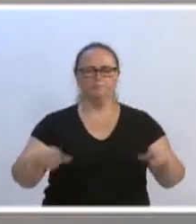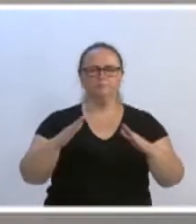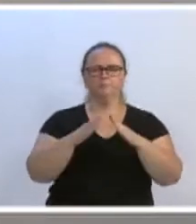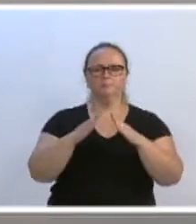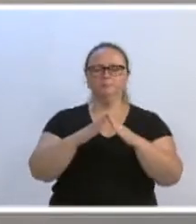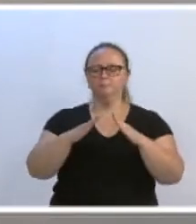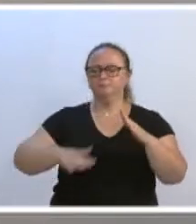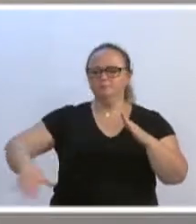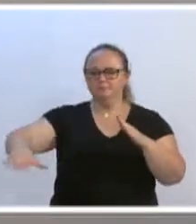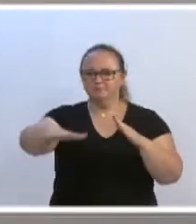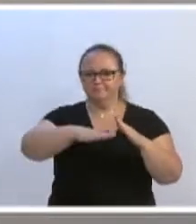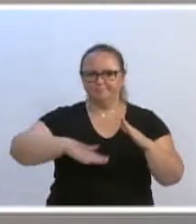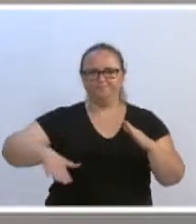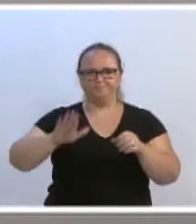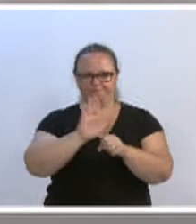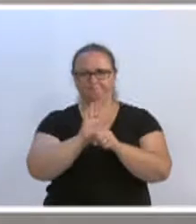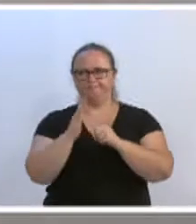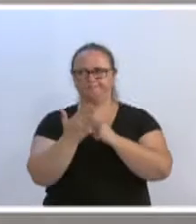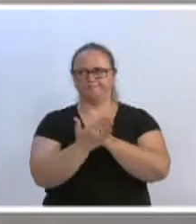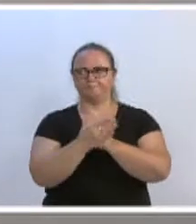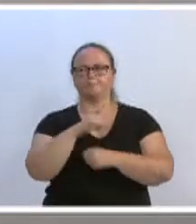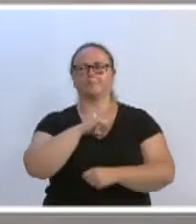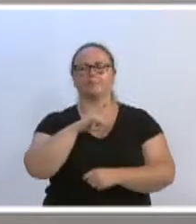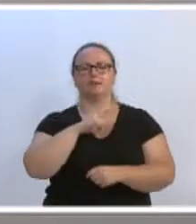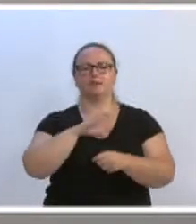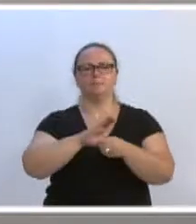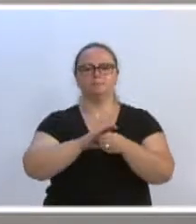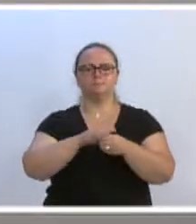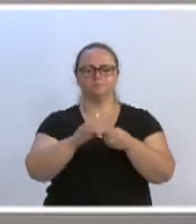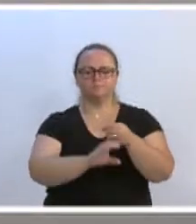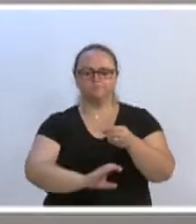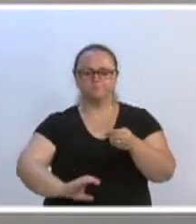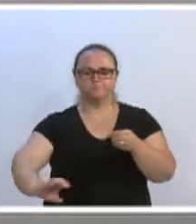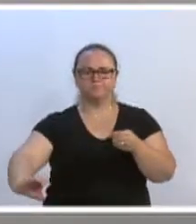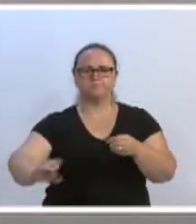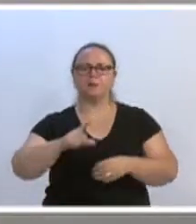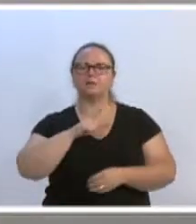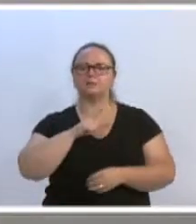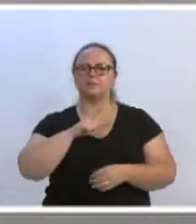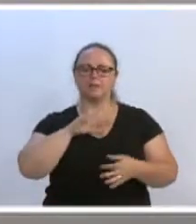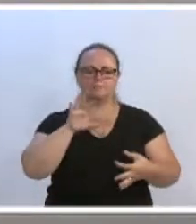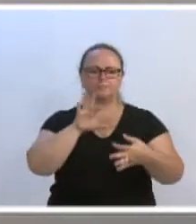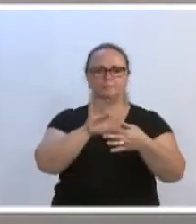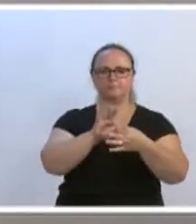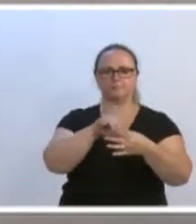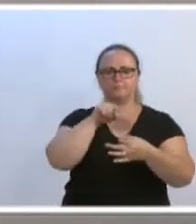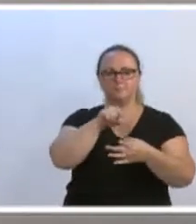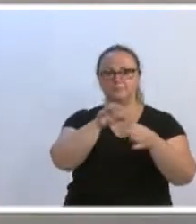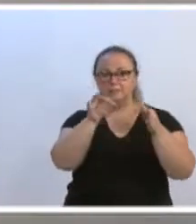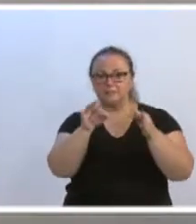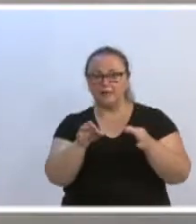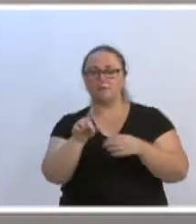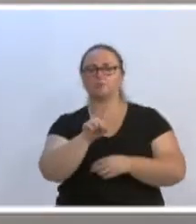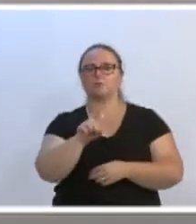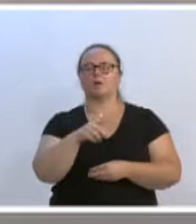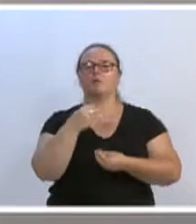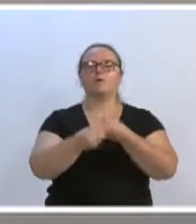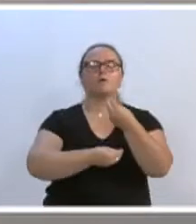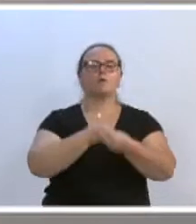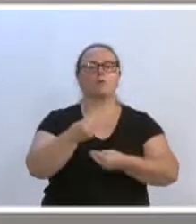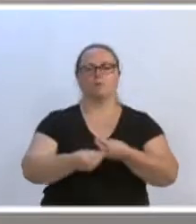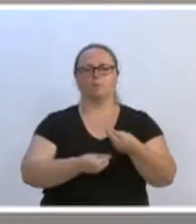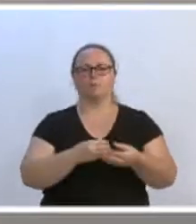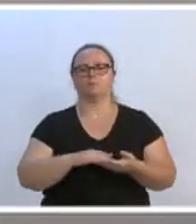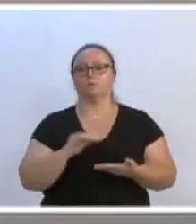que têm aí a rede de esgoto passando na frente da sua residência estão ligadas à rede e é de fundamental importância que